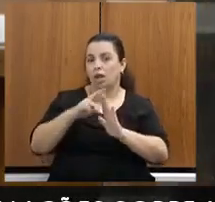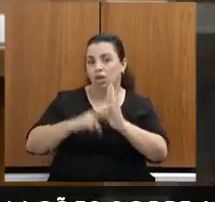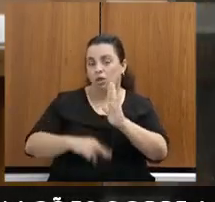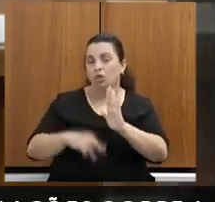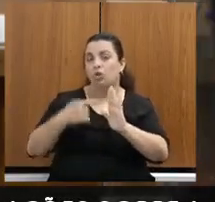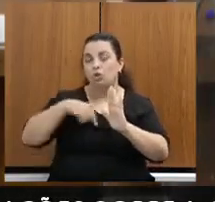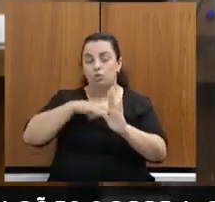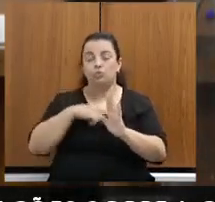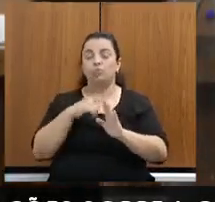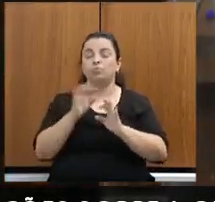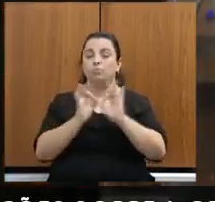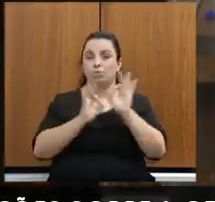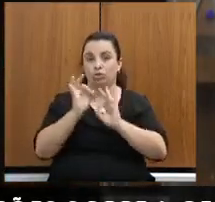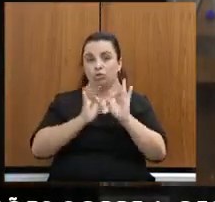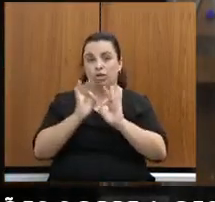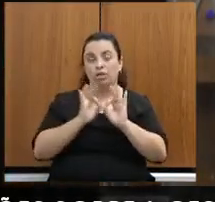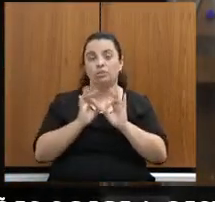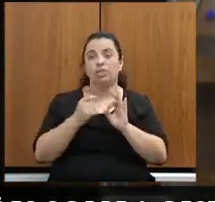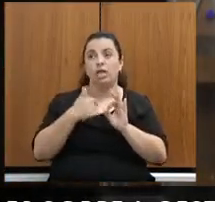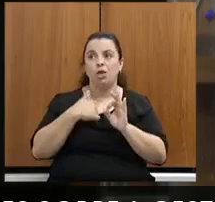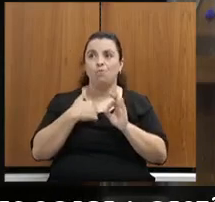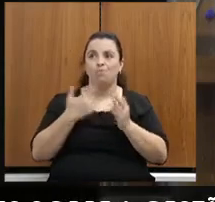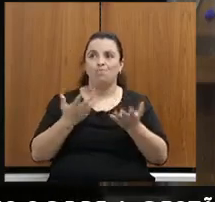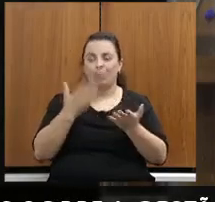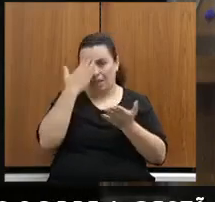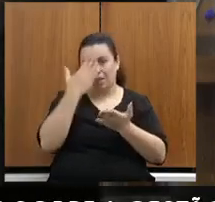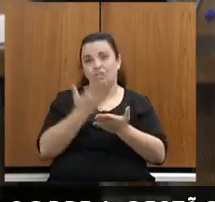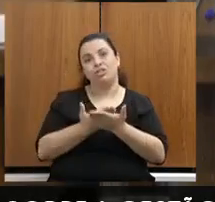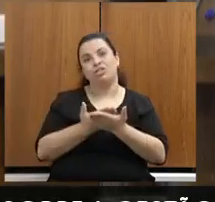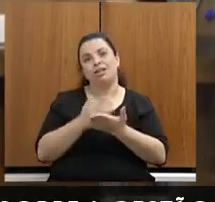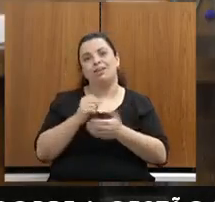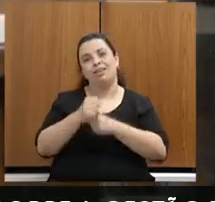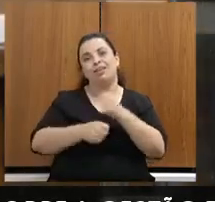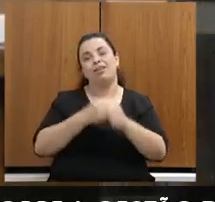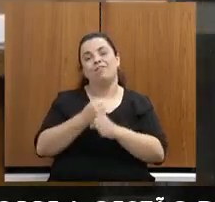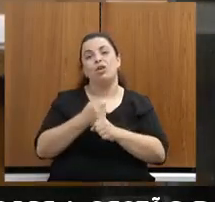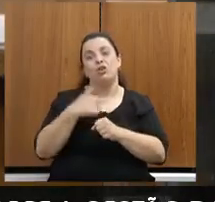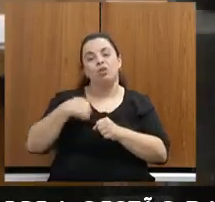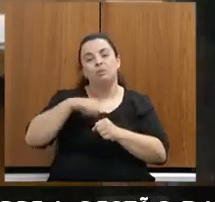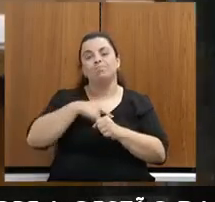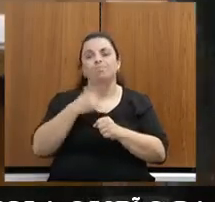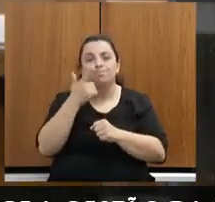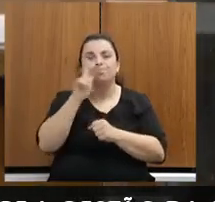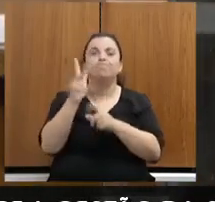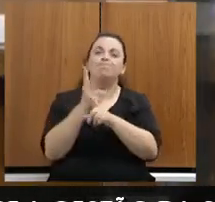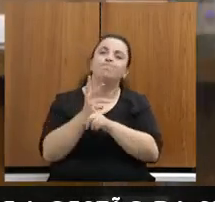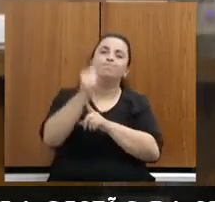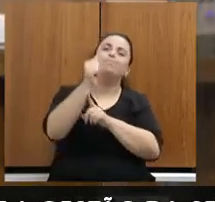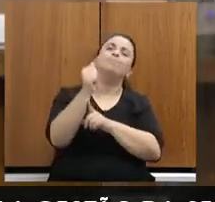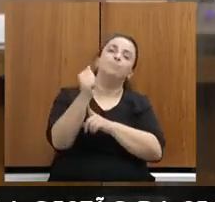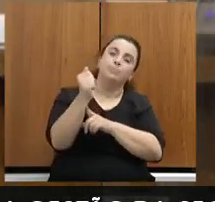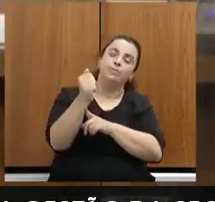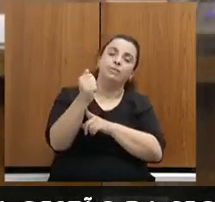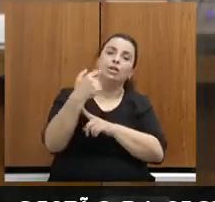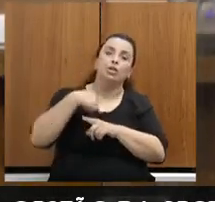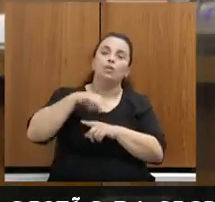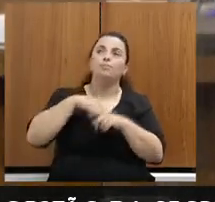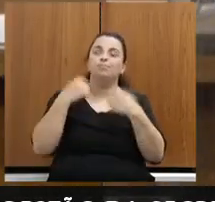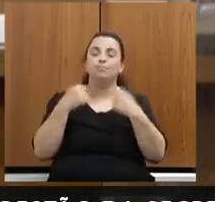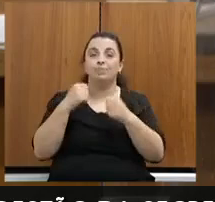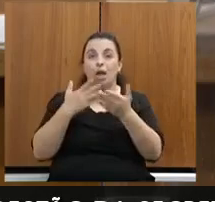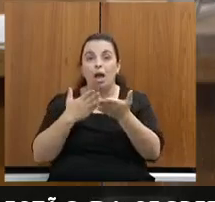e eu quero acreditar que nós tenhamos êxito nós precisamos profundamente da